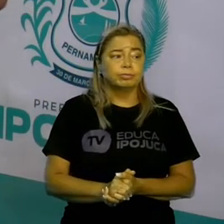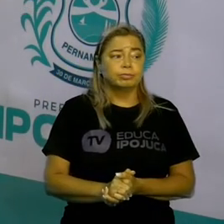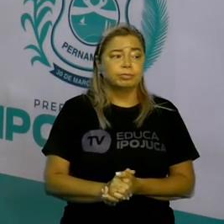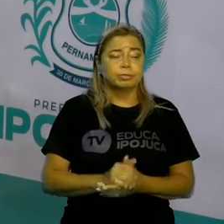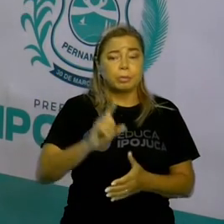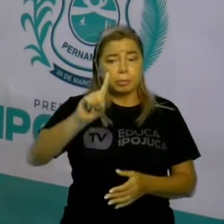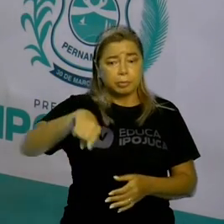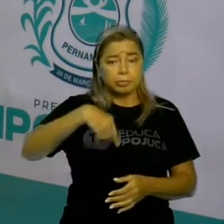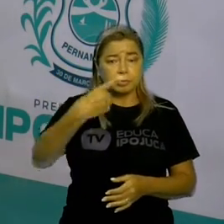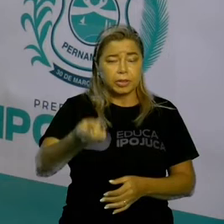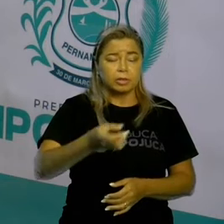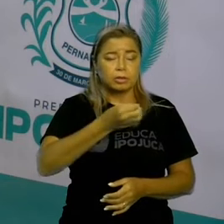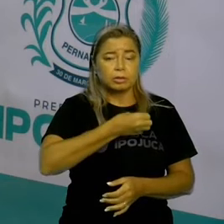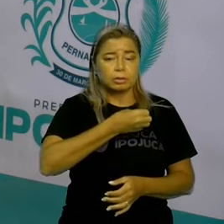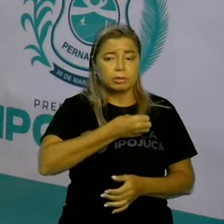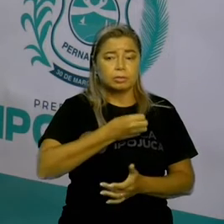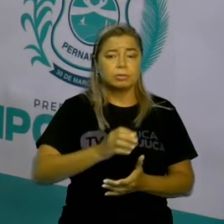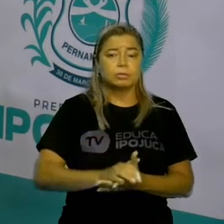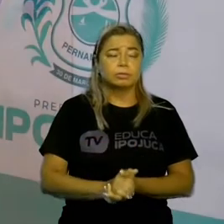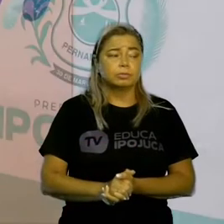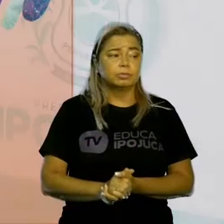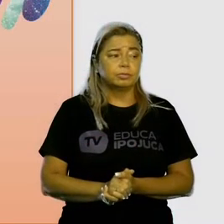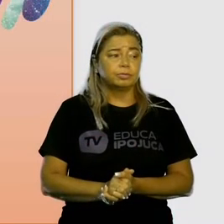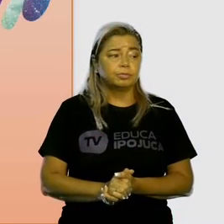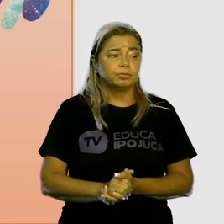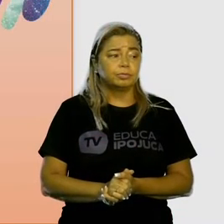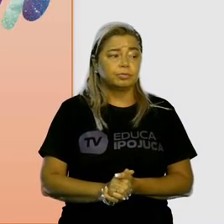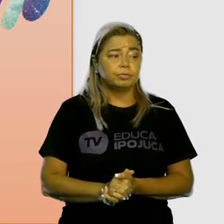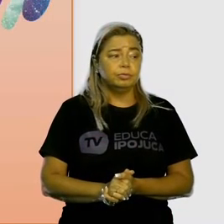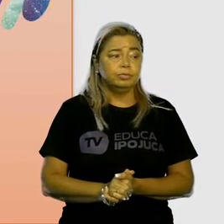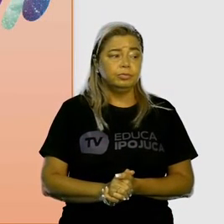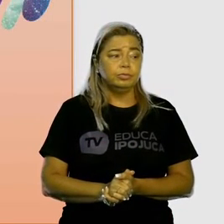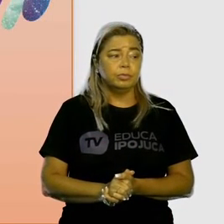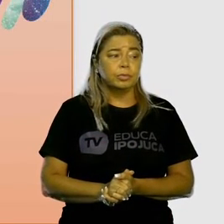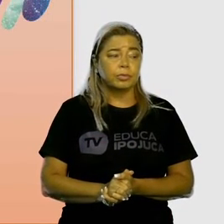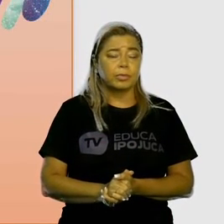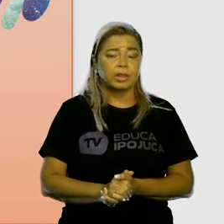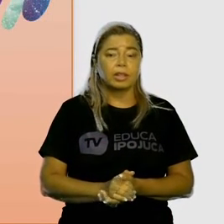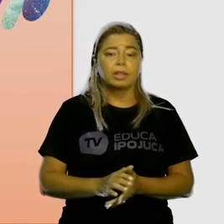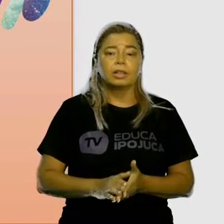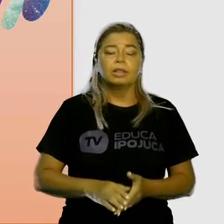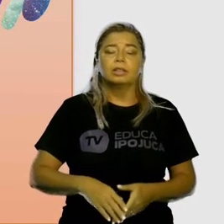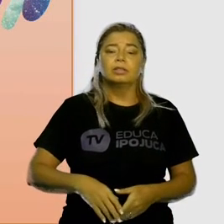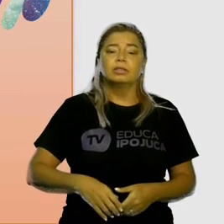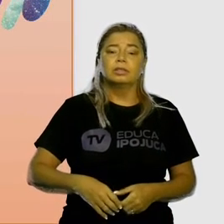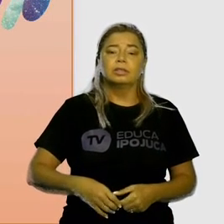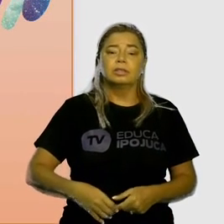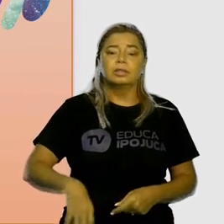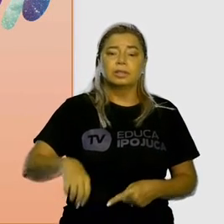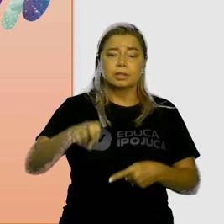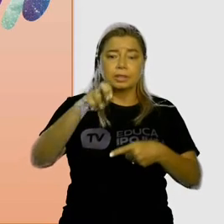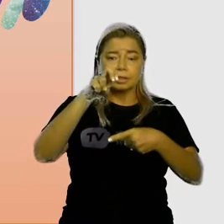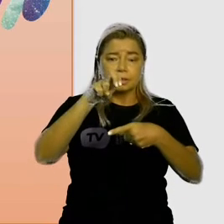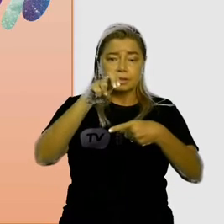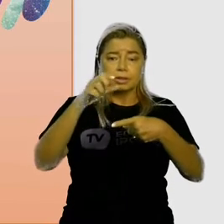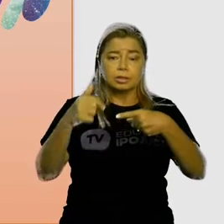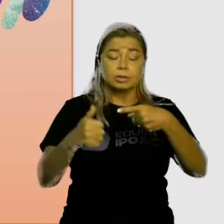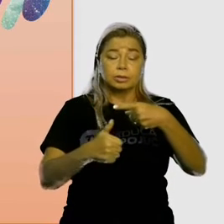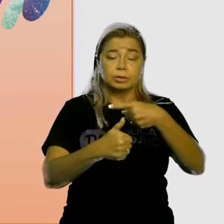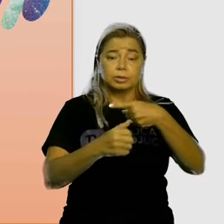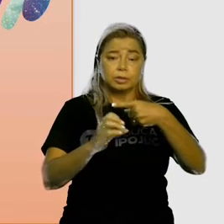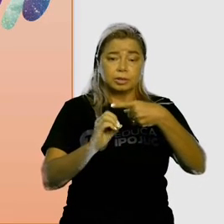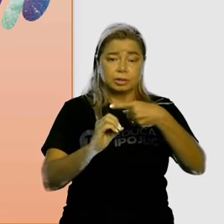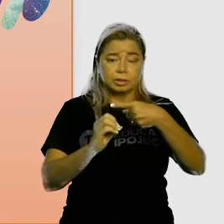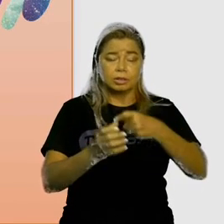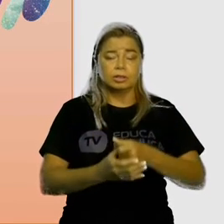Próximo número. Aqui eu vou pegar o 0, o 5 em 10, que também pode